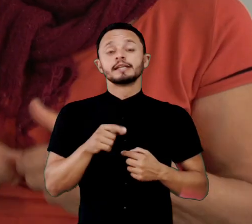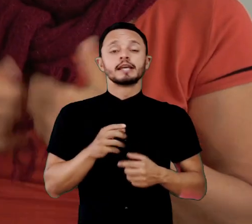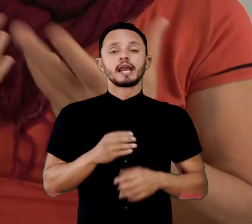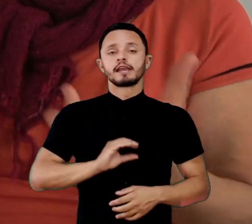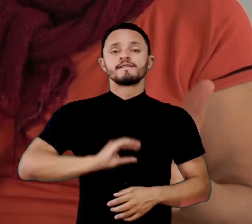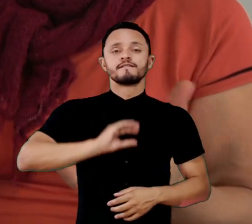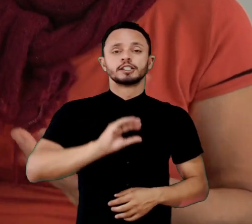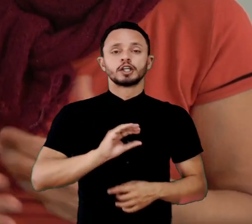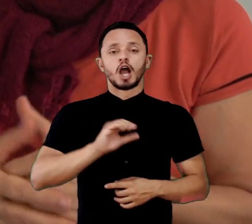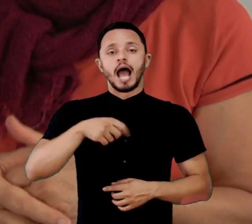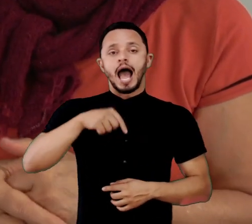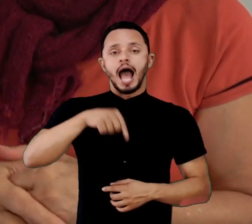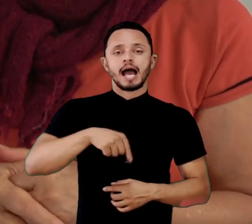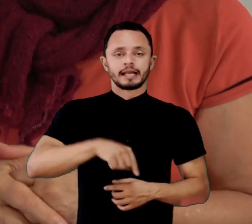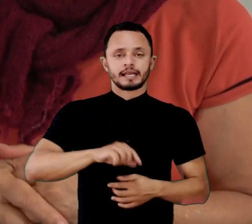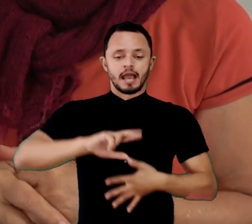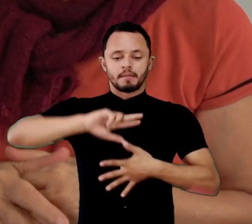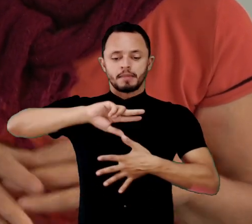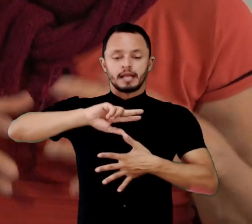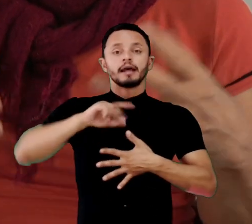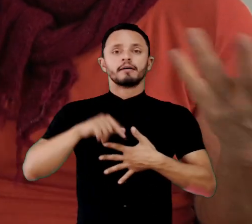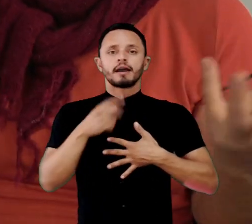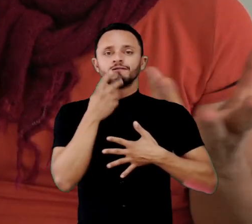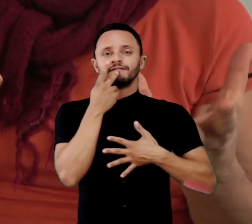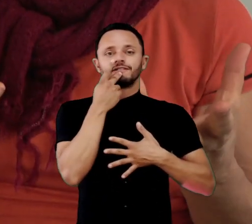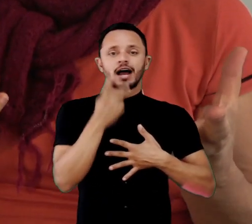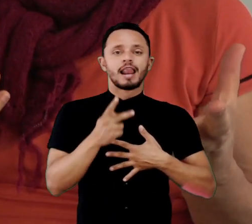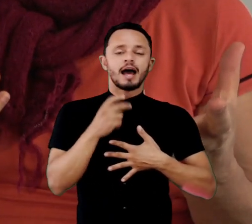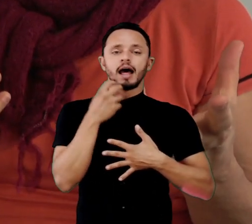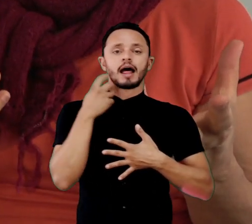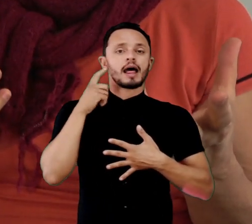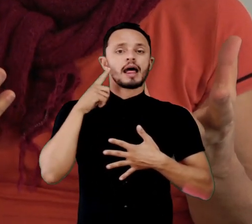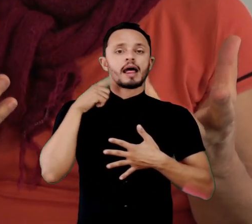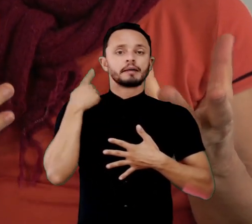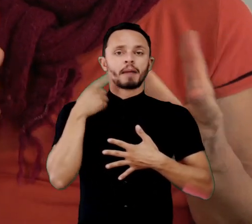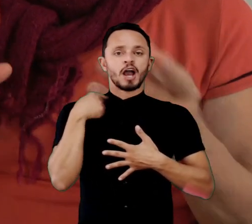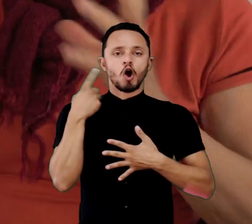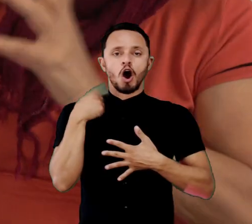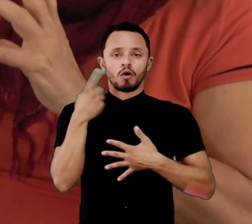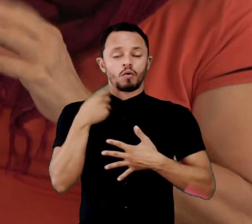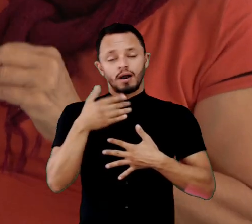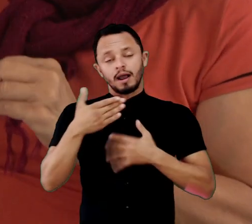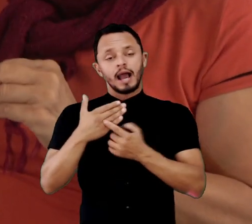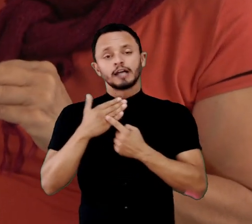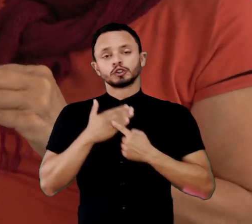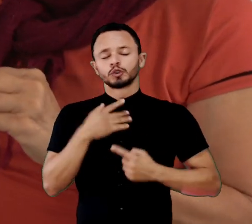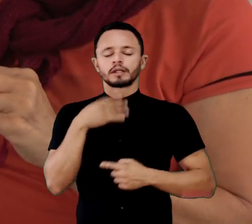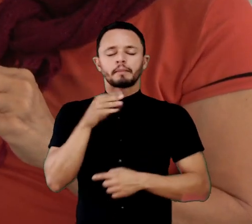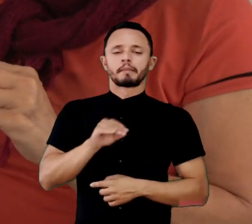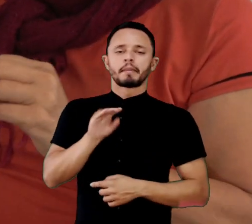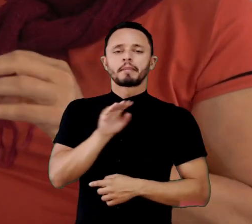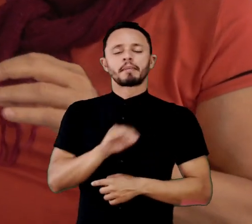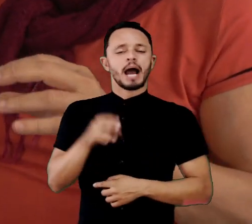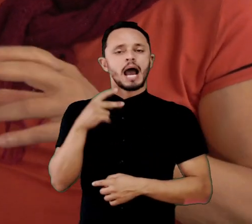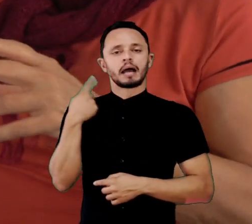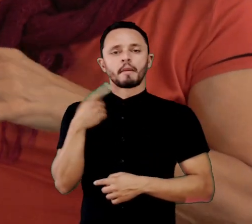América Latina, por isso fazer o espetáculo em espanhol foi uma coisa que facilitou muito. Em determinado momento,